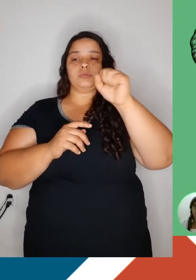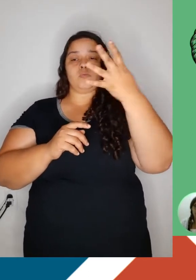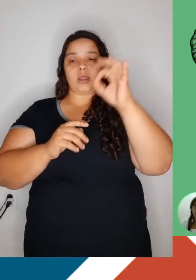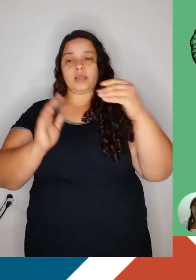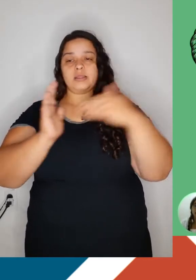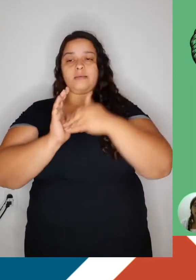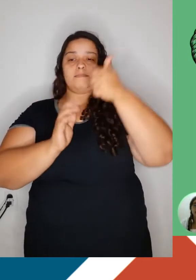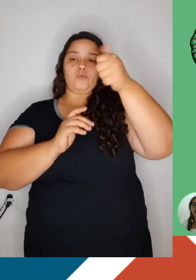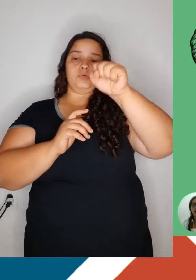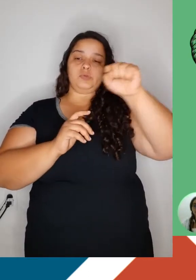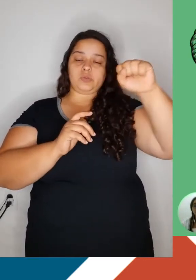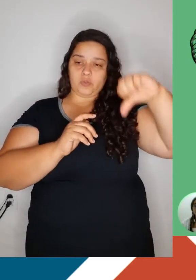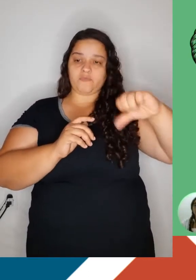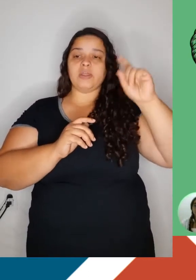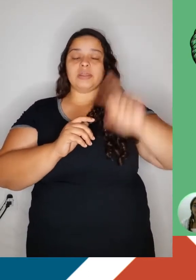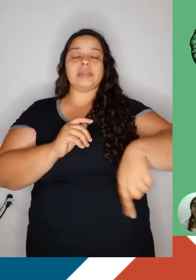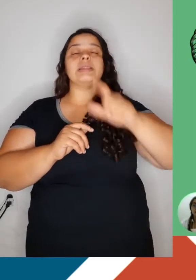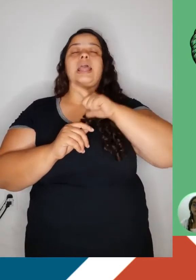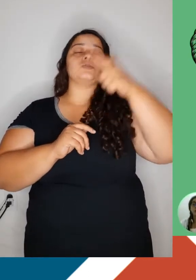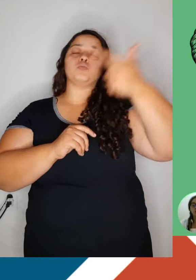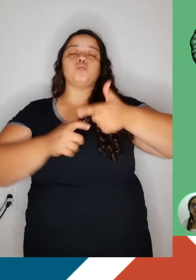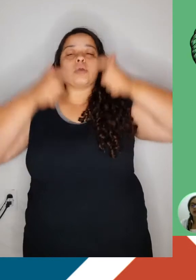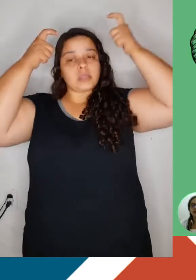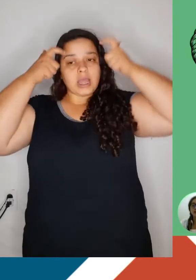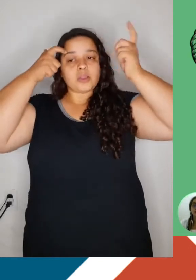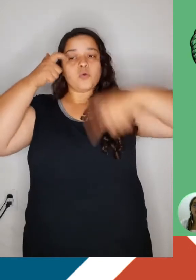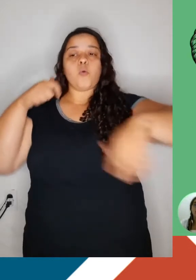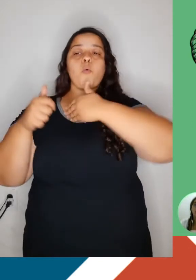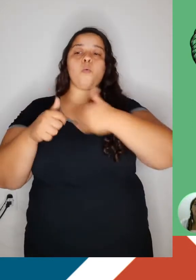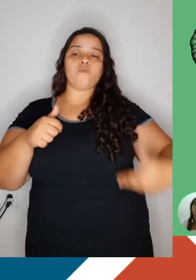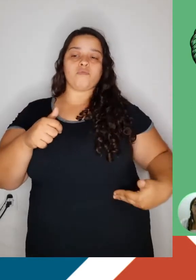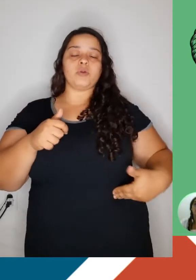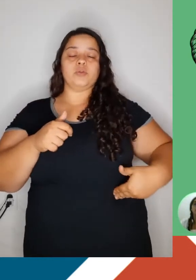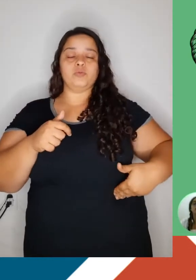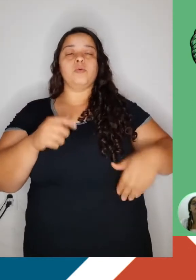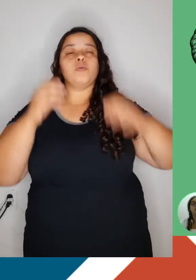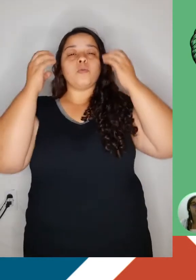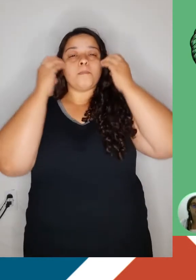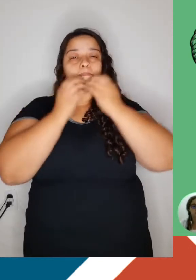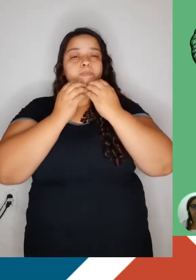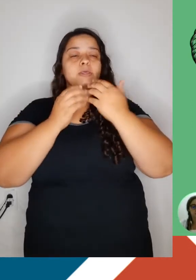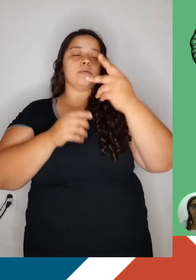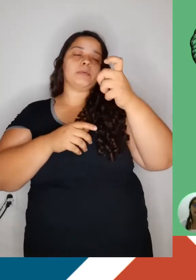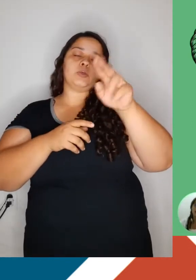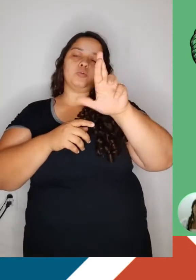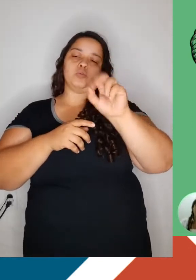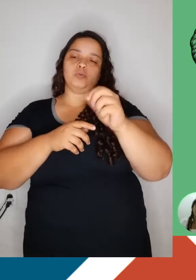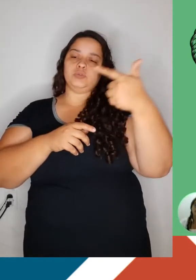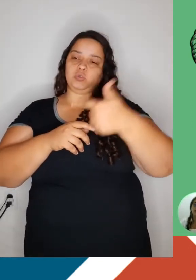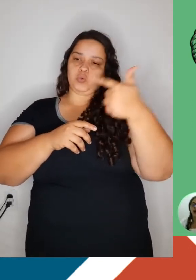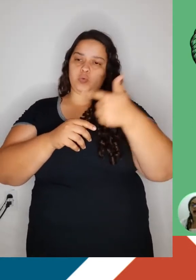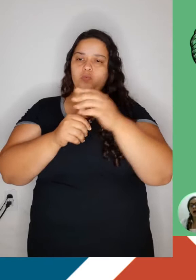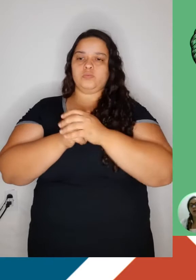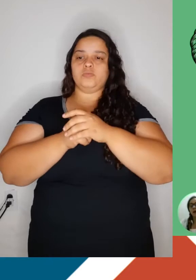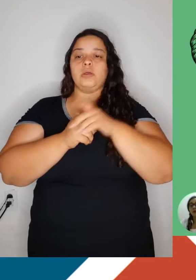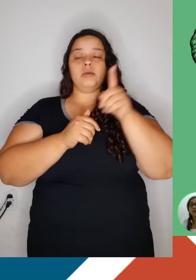1889, assinalado em laranja, a gente tem o período do segundo reinado com o governo de Dom Pedro II. Em